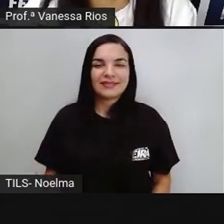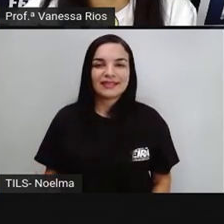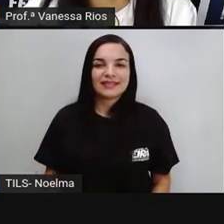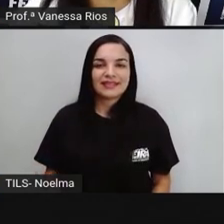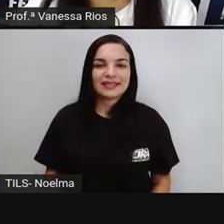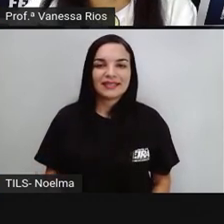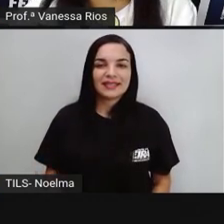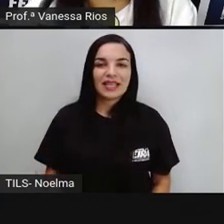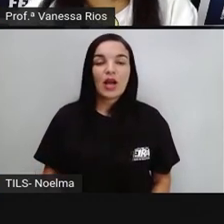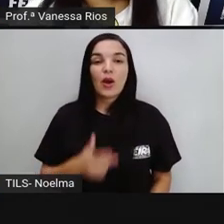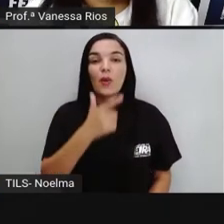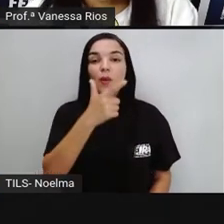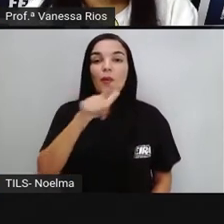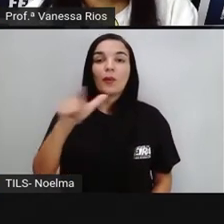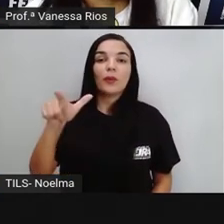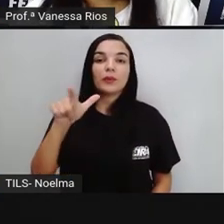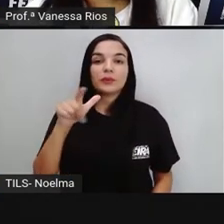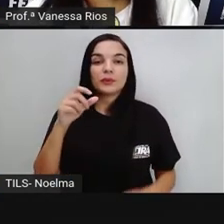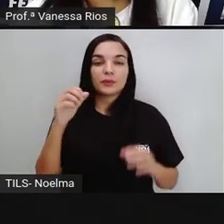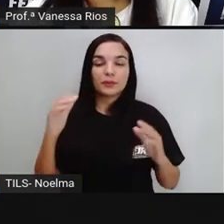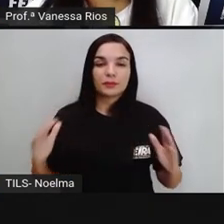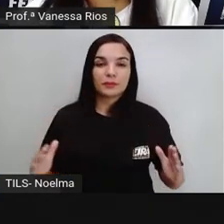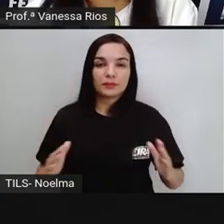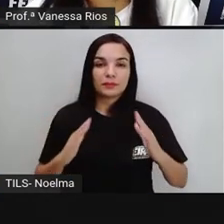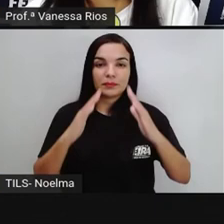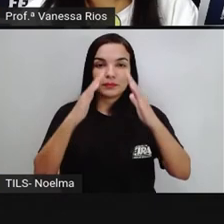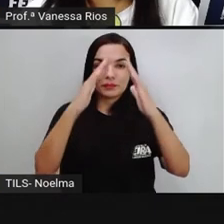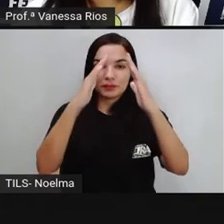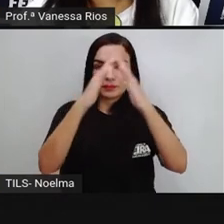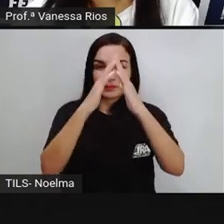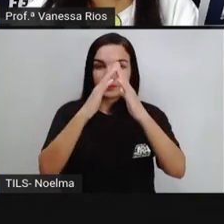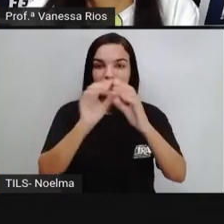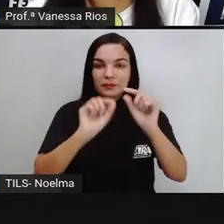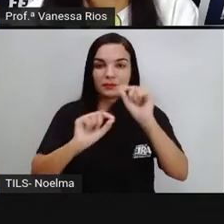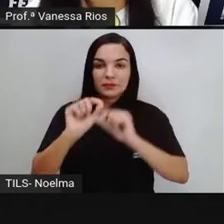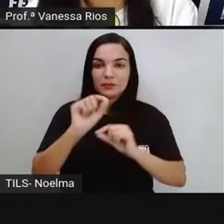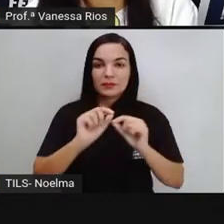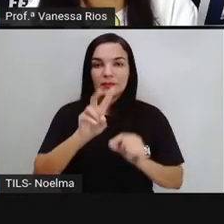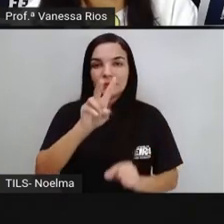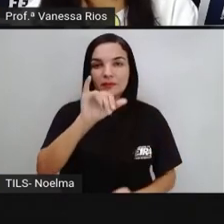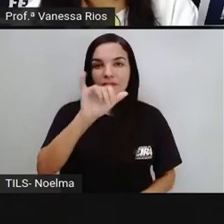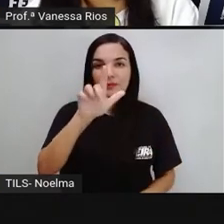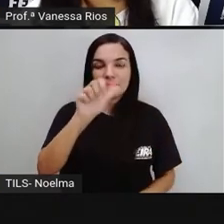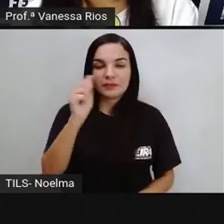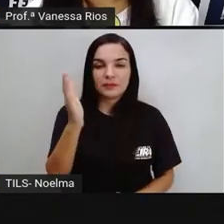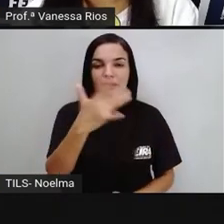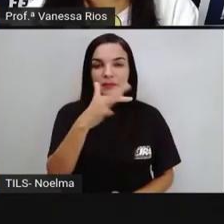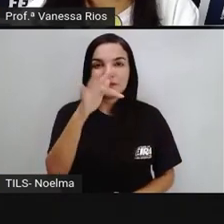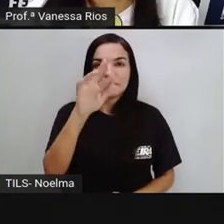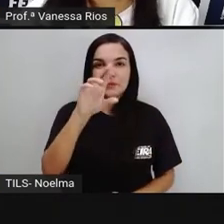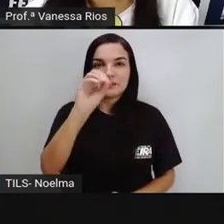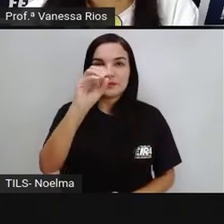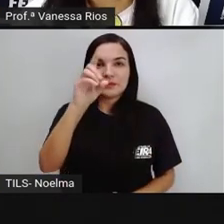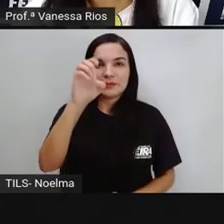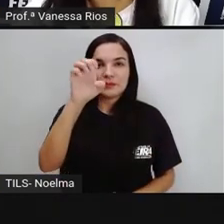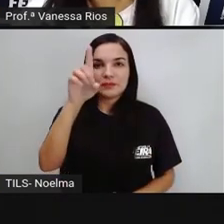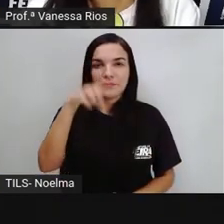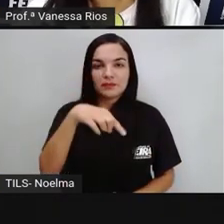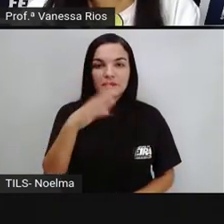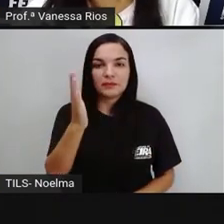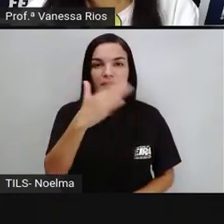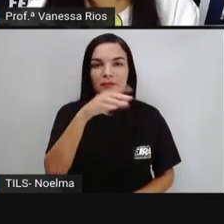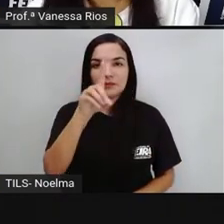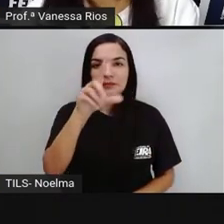Aqui nós temos o prédio da Vila Froz da Mota, uma construção aí também, né, pertencente